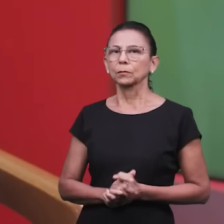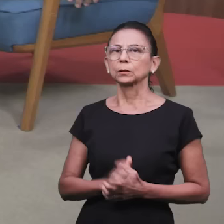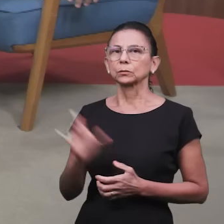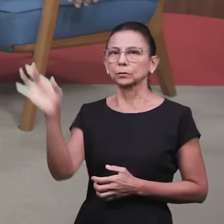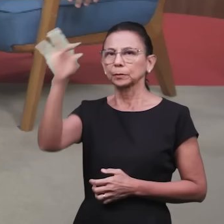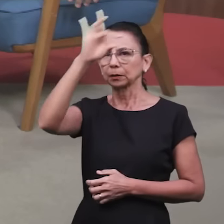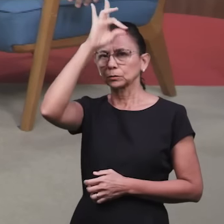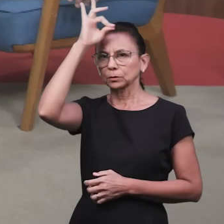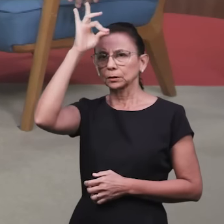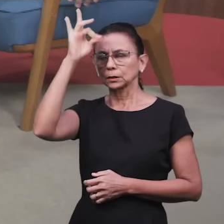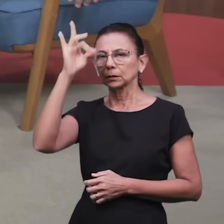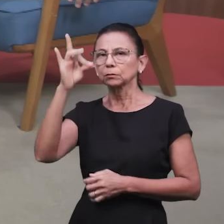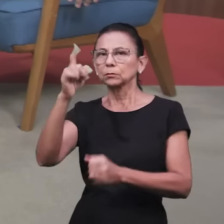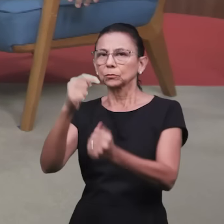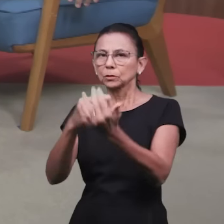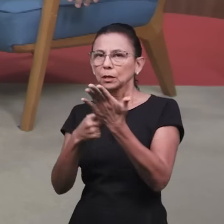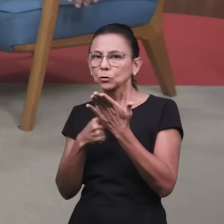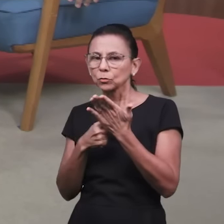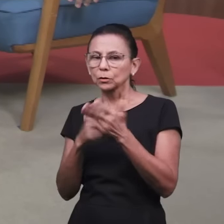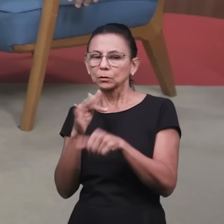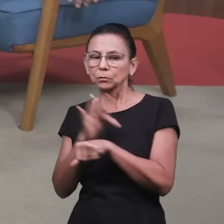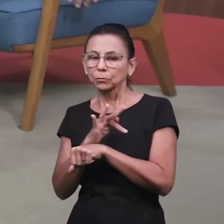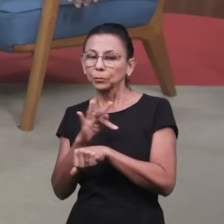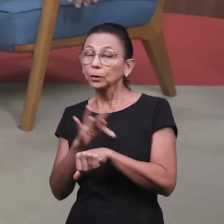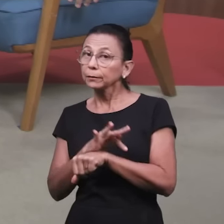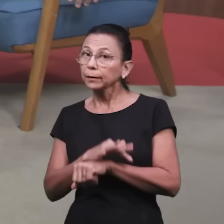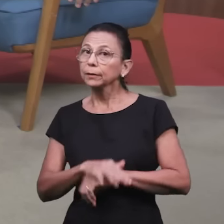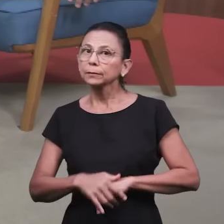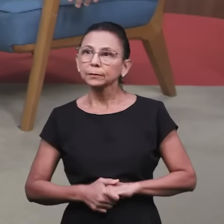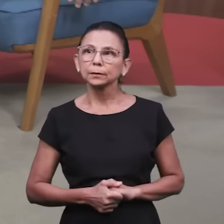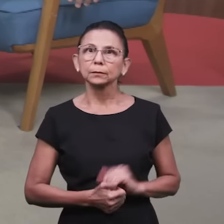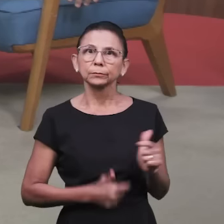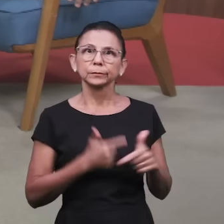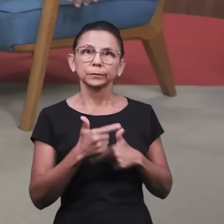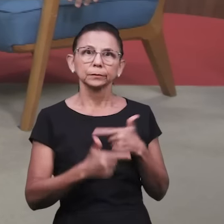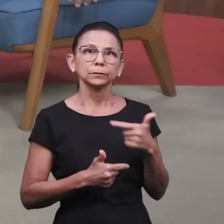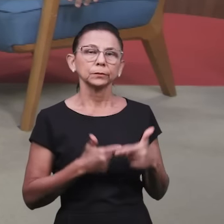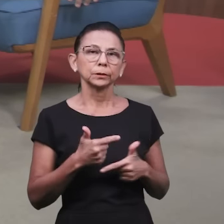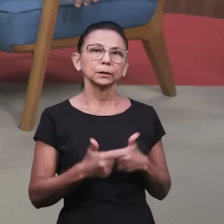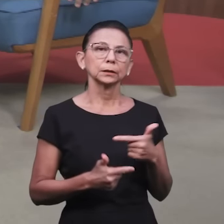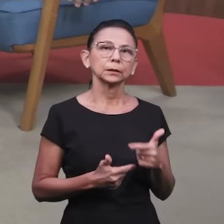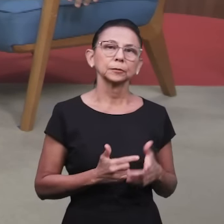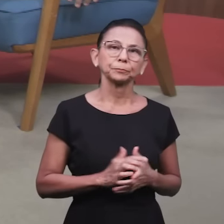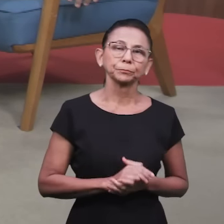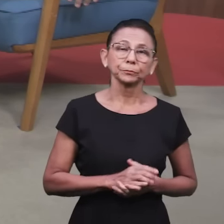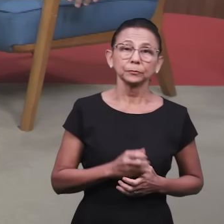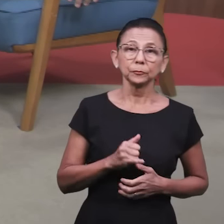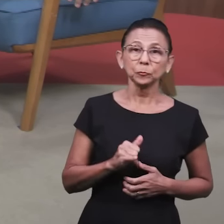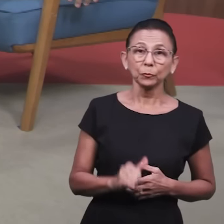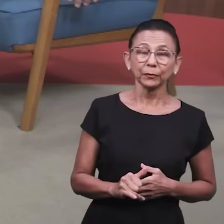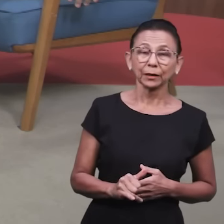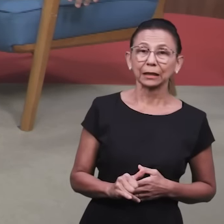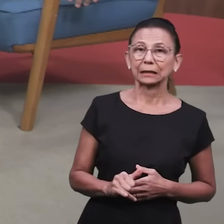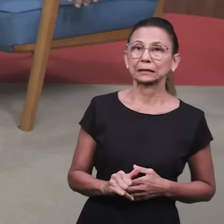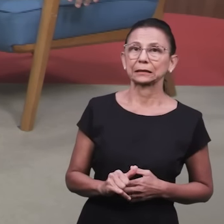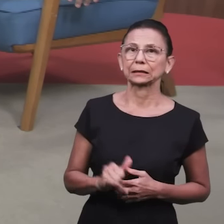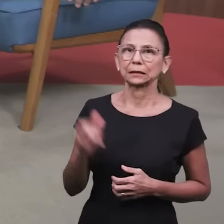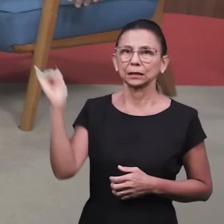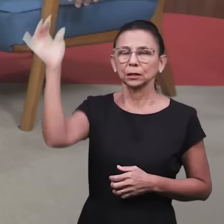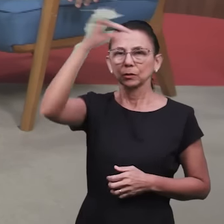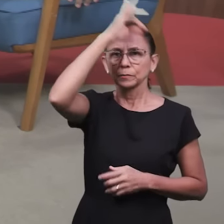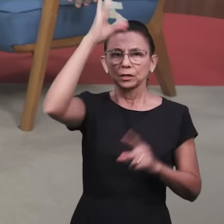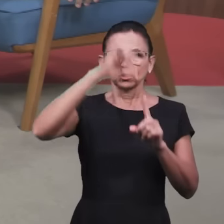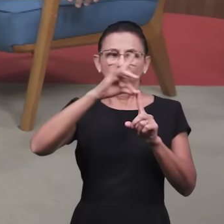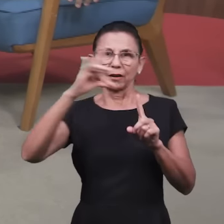méritos. Interessante, né? Essa palavra resiste, né? Porque é uma luta travada mesmo. É isso mesmo. Se o Espírito Santo não estiver agindo